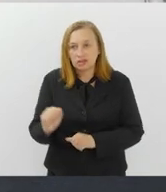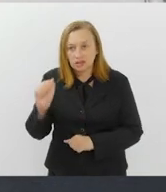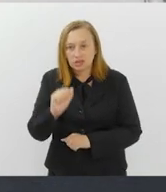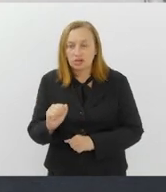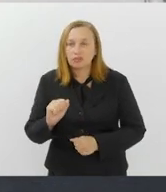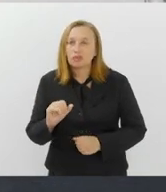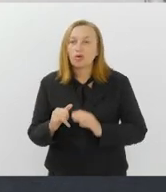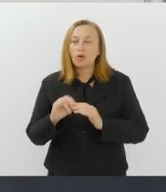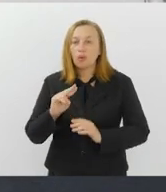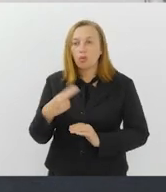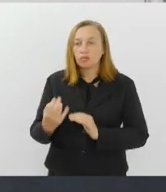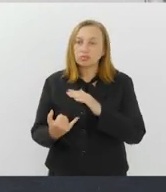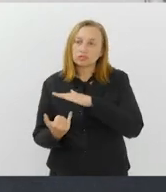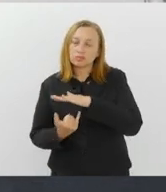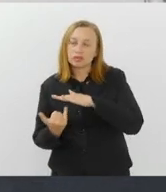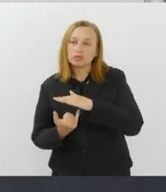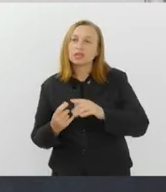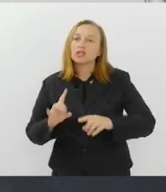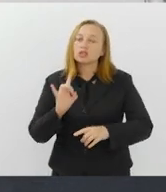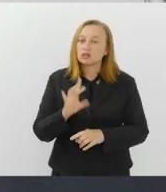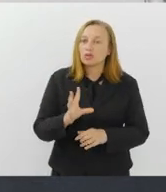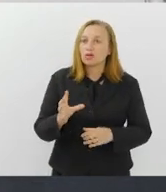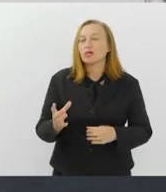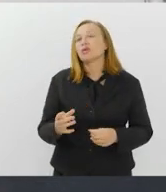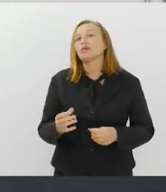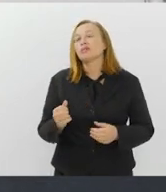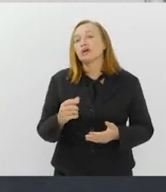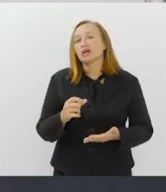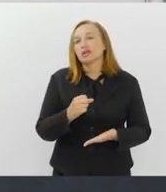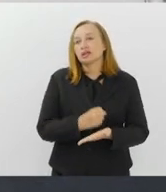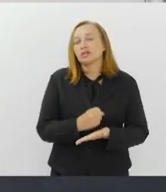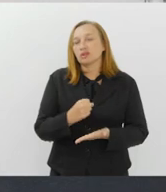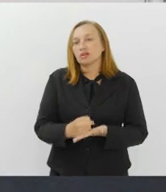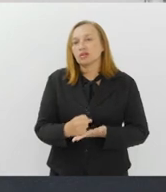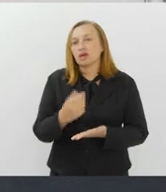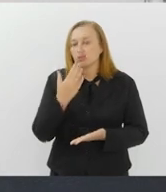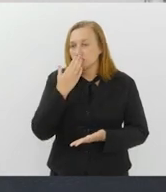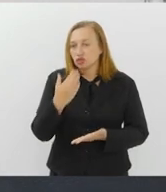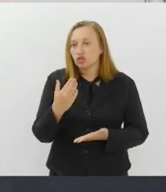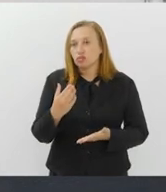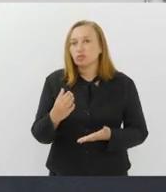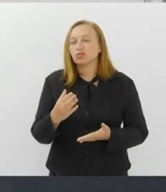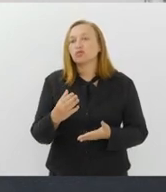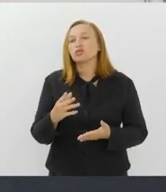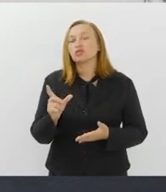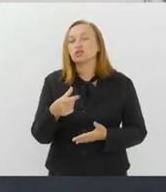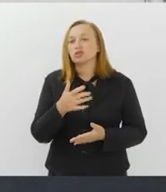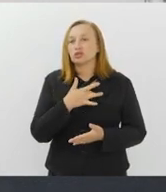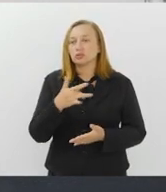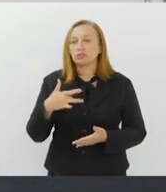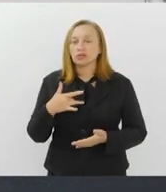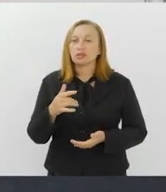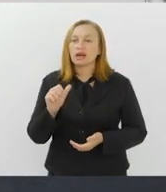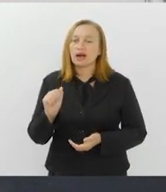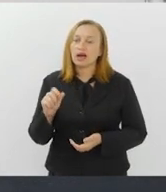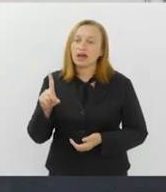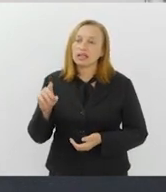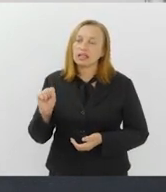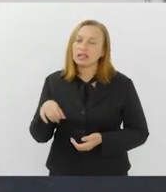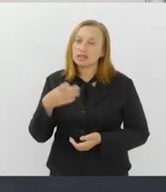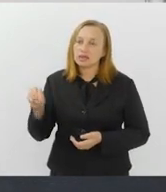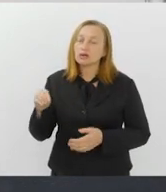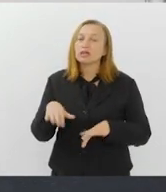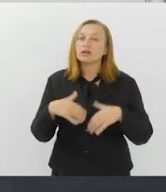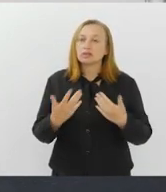entidade, apenas para se habilitar a contratar esse tipo de plano coletivo por adesão. Desse